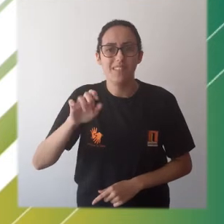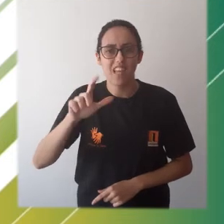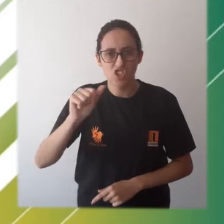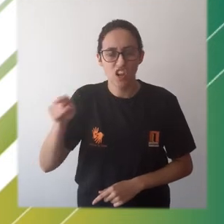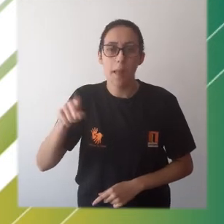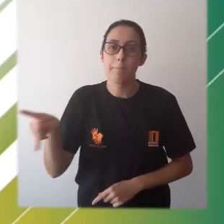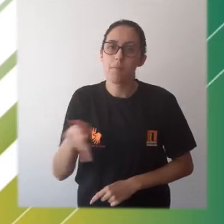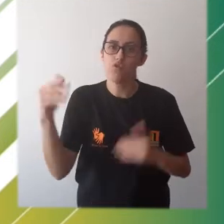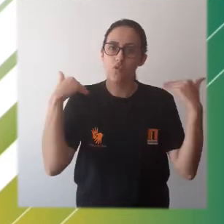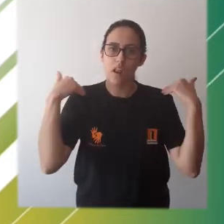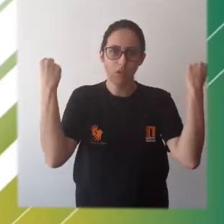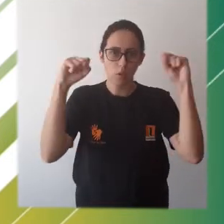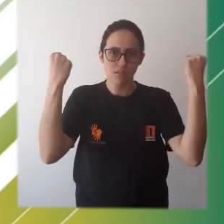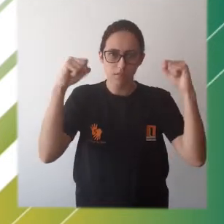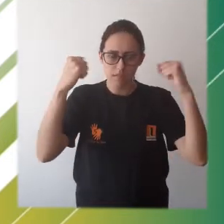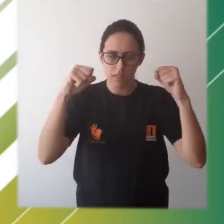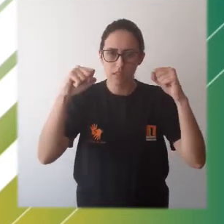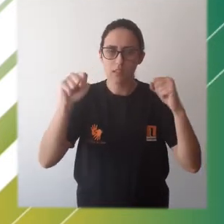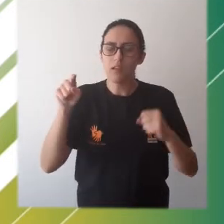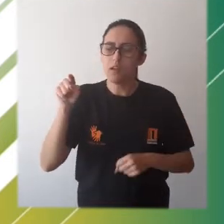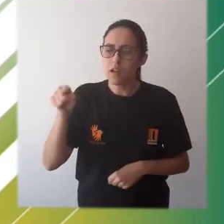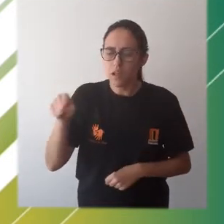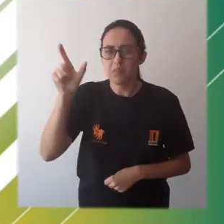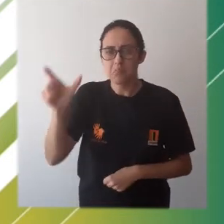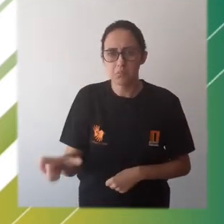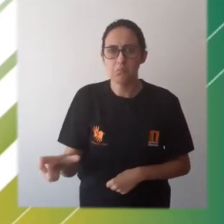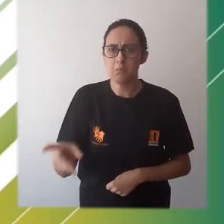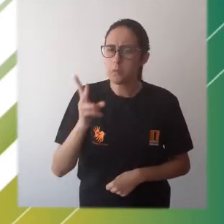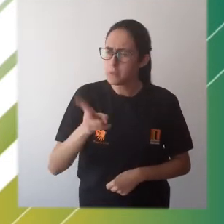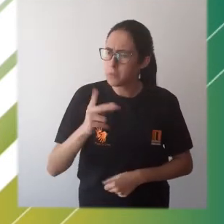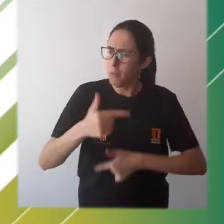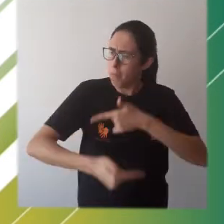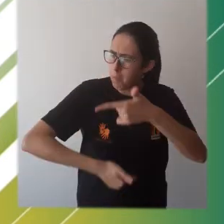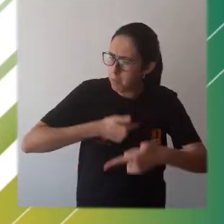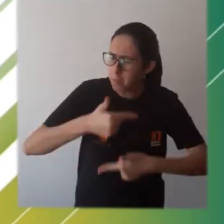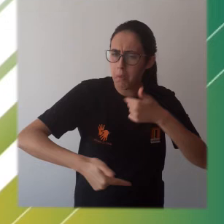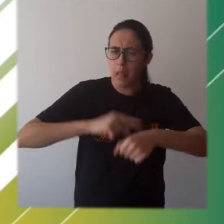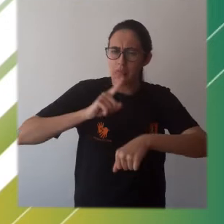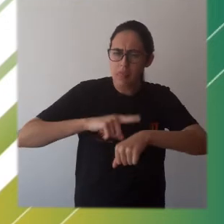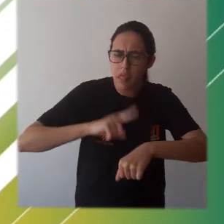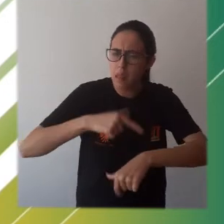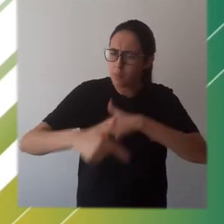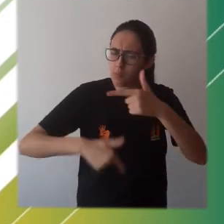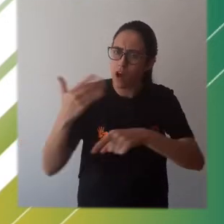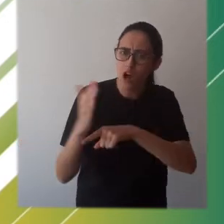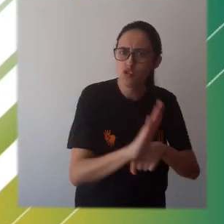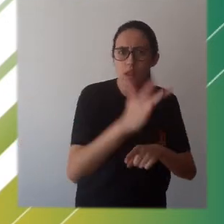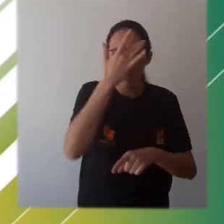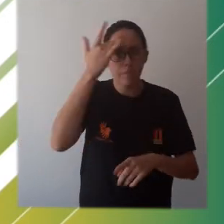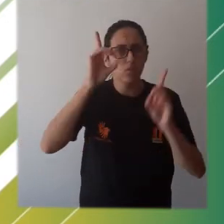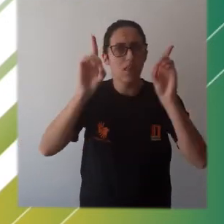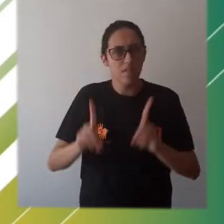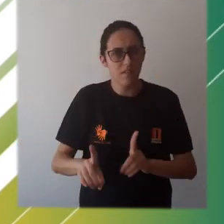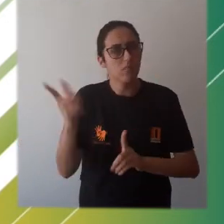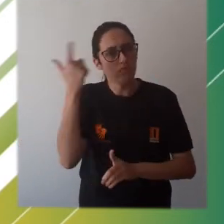uma professora de educação física que dedicou todo o seu tempo de trabalho para o